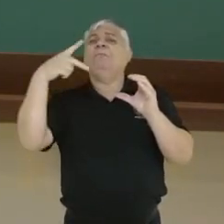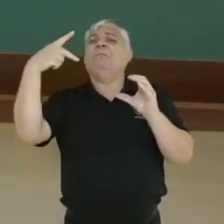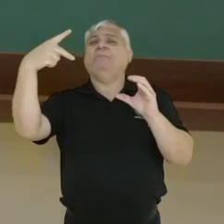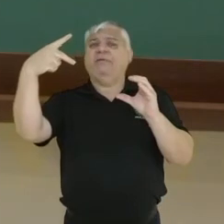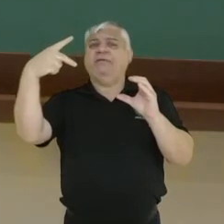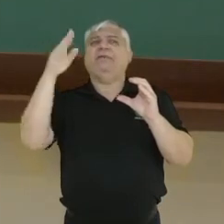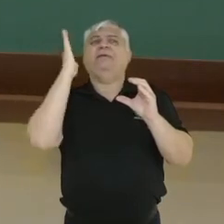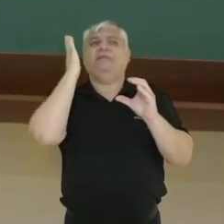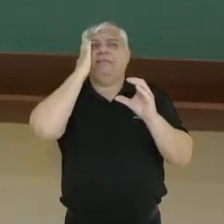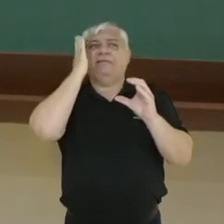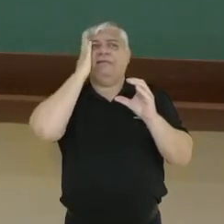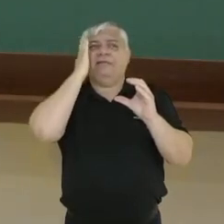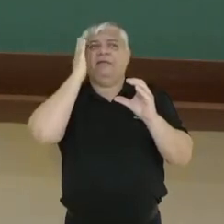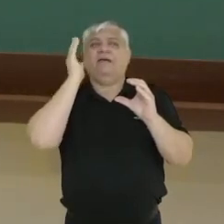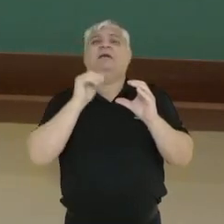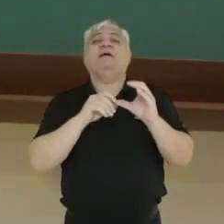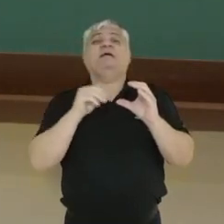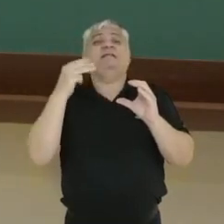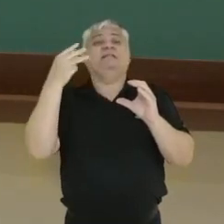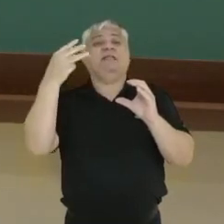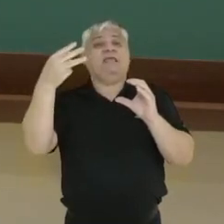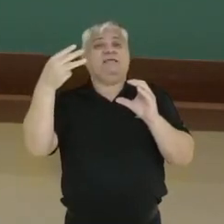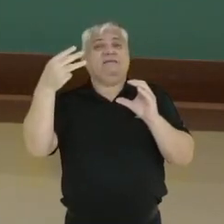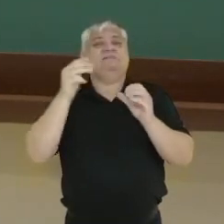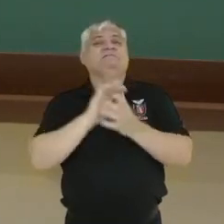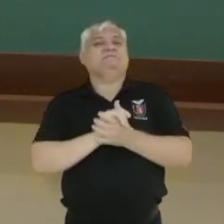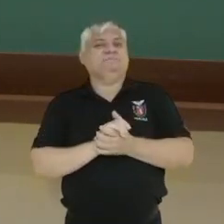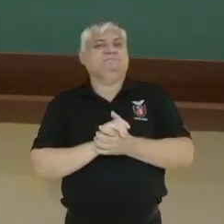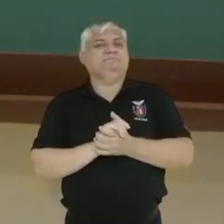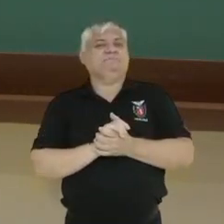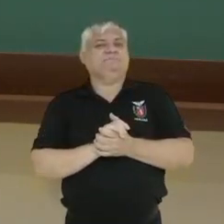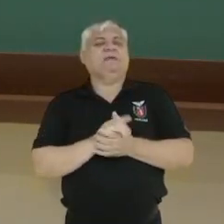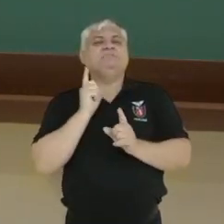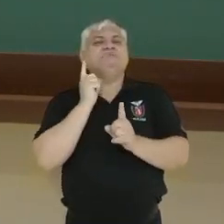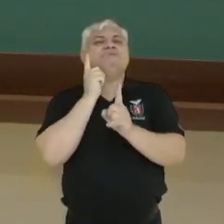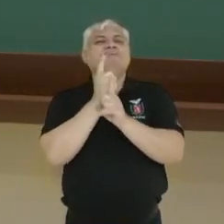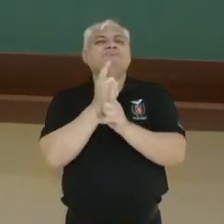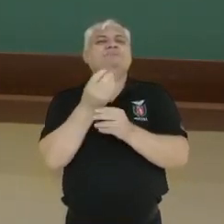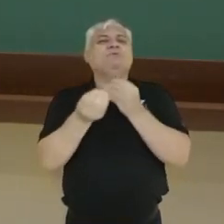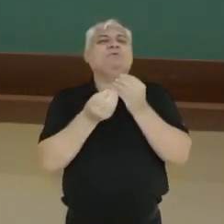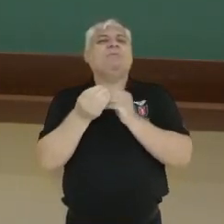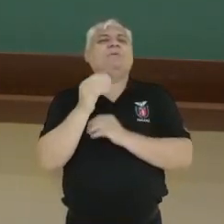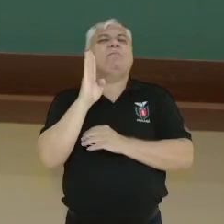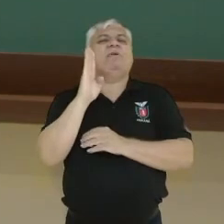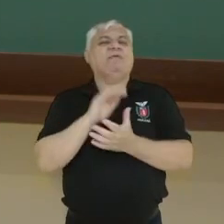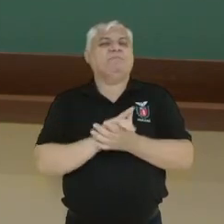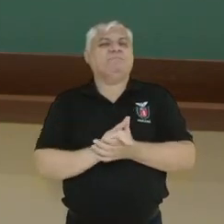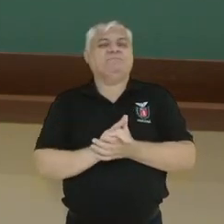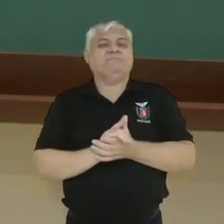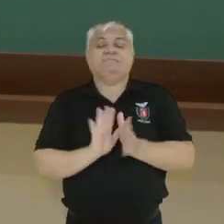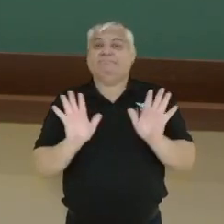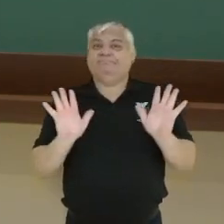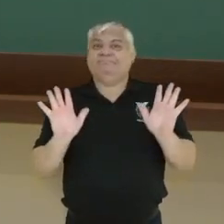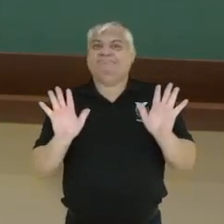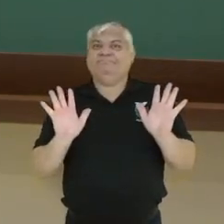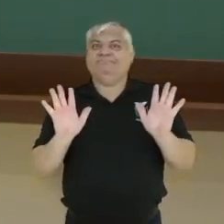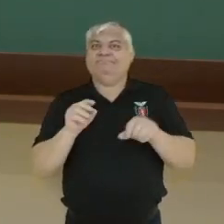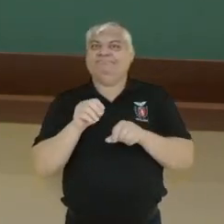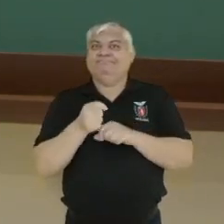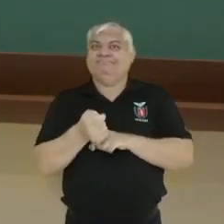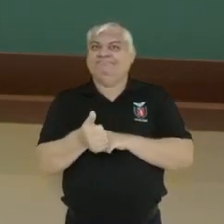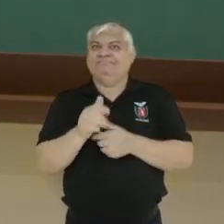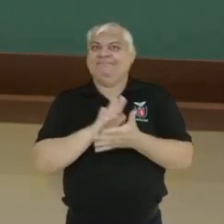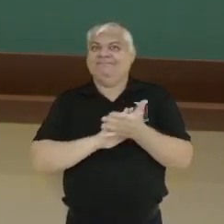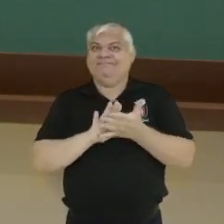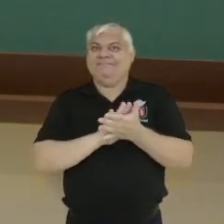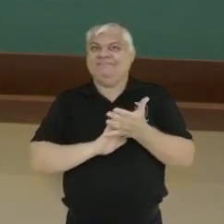de P o quê? A abscissa e estou querendo saber a ordenada. Não vou dar muita dica para vocês.